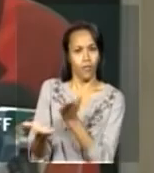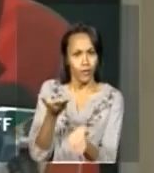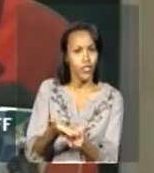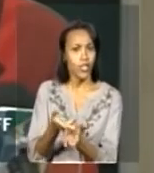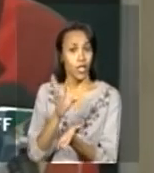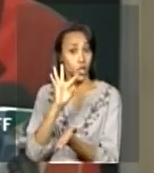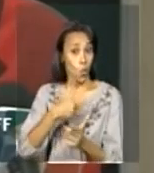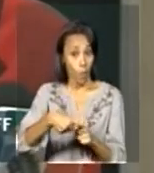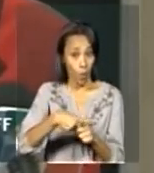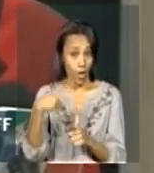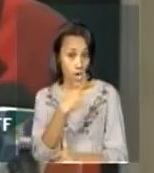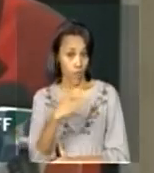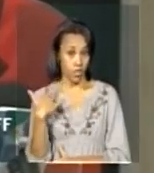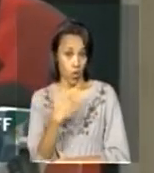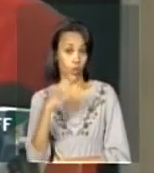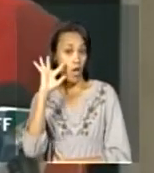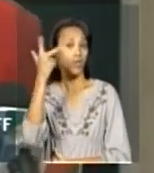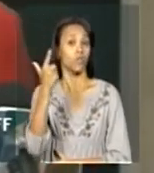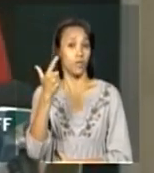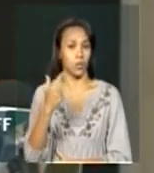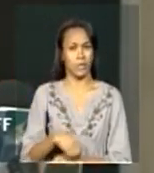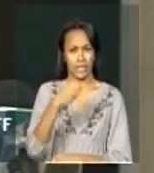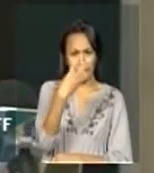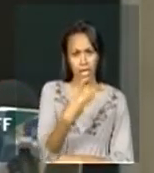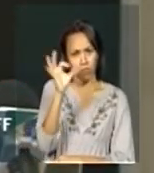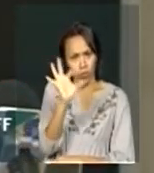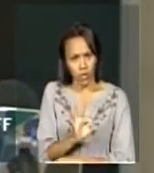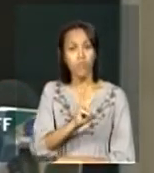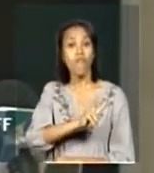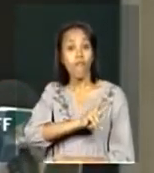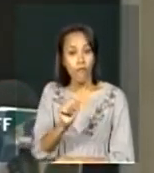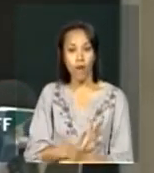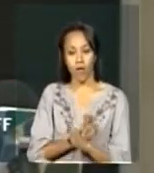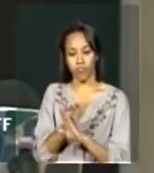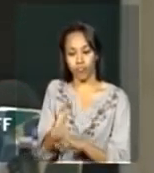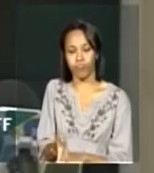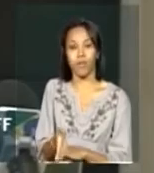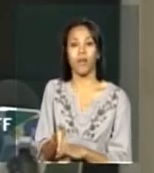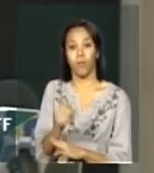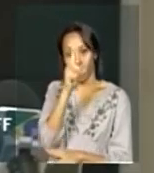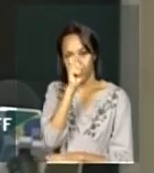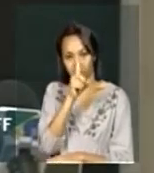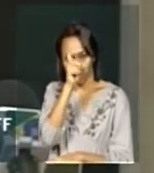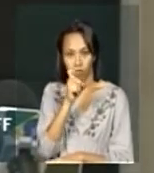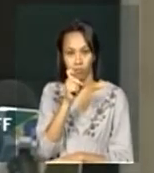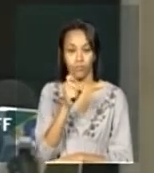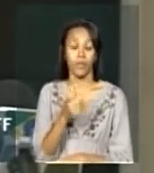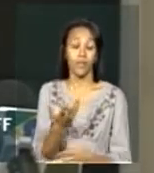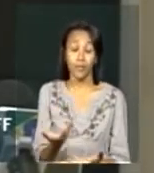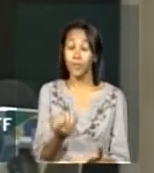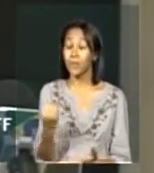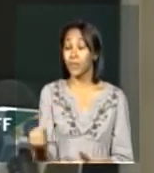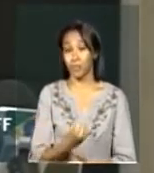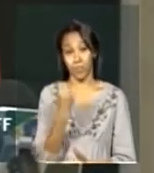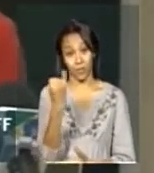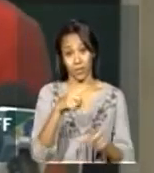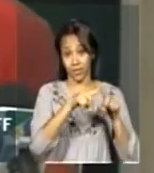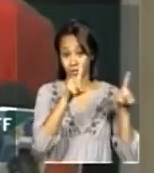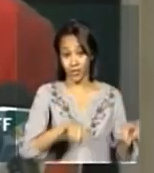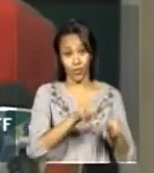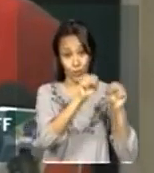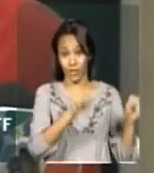seu problema resolvido na UPA, 3% vai pro hospital. Então, completar o SUS foi é muito importante.